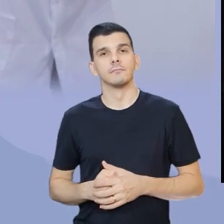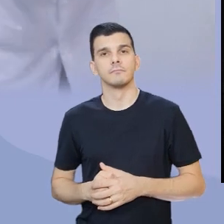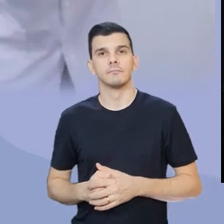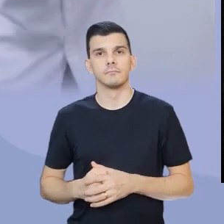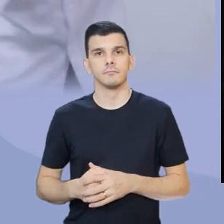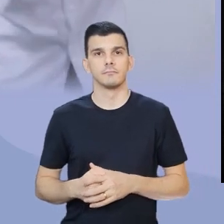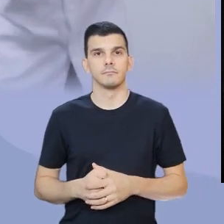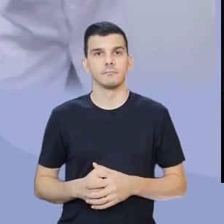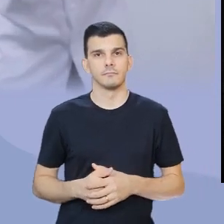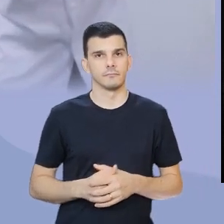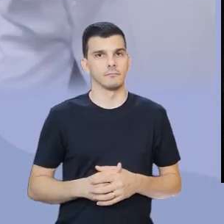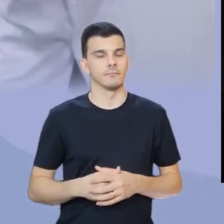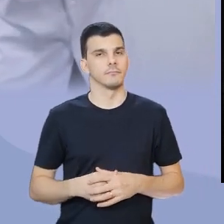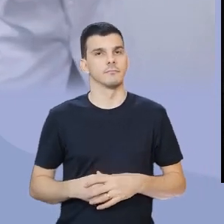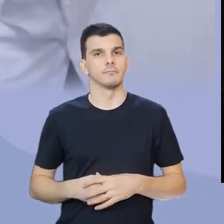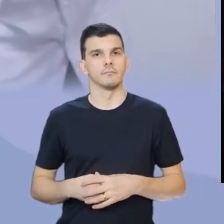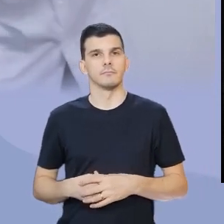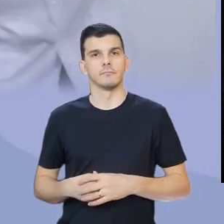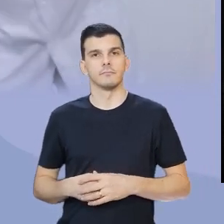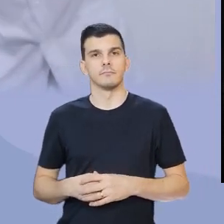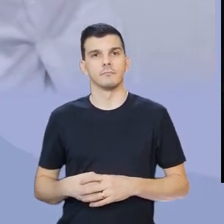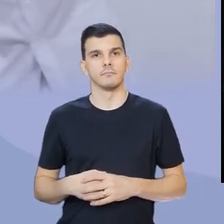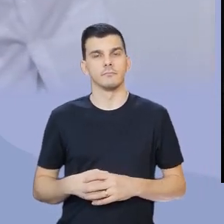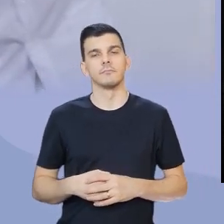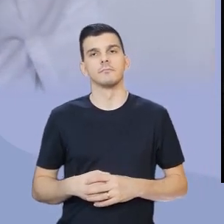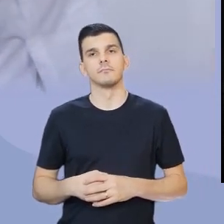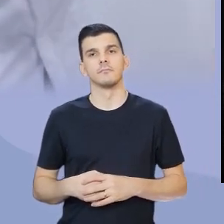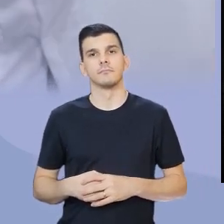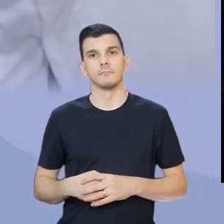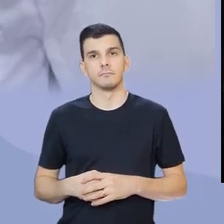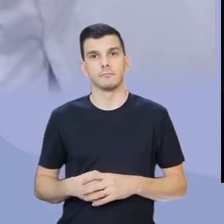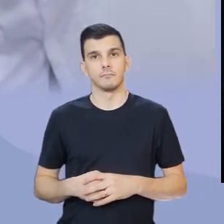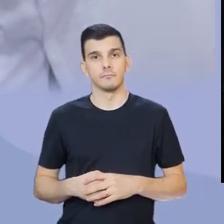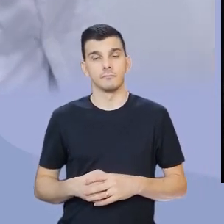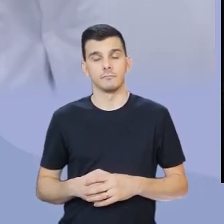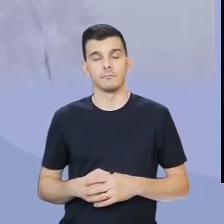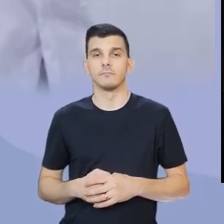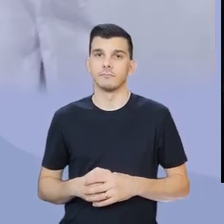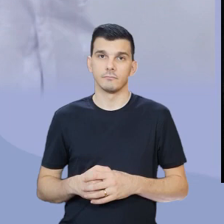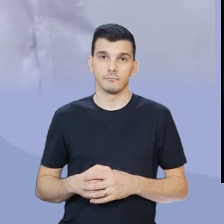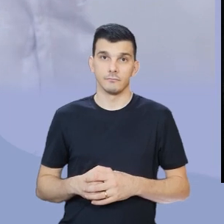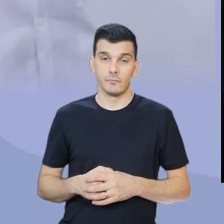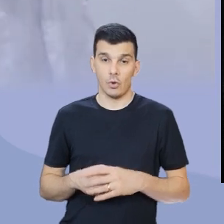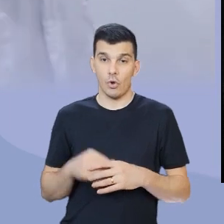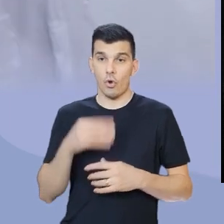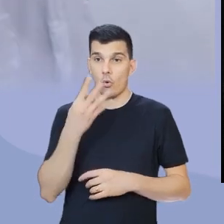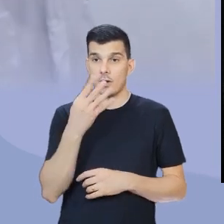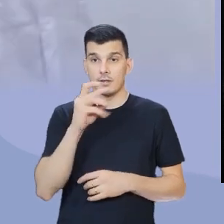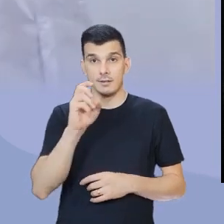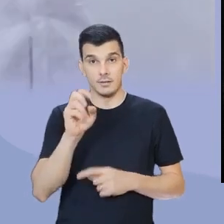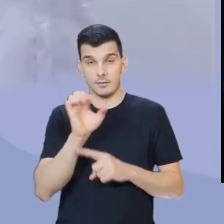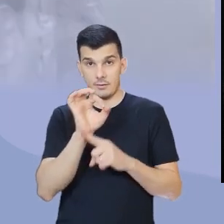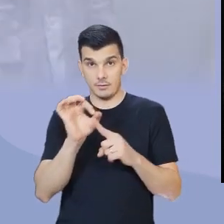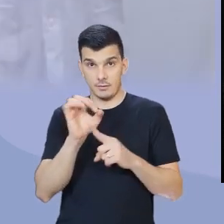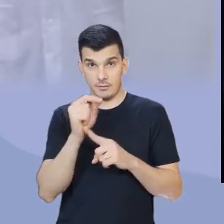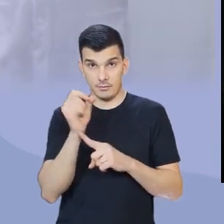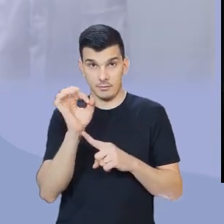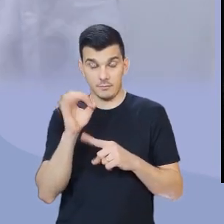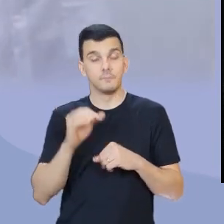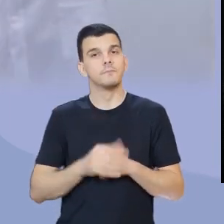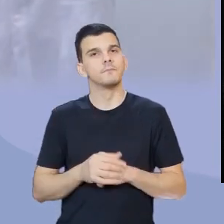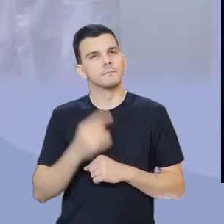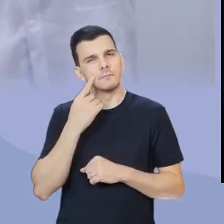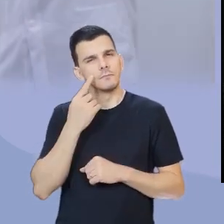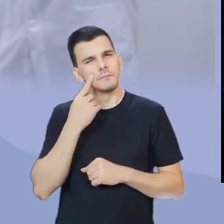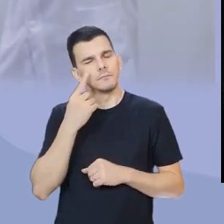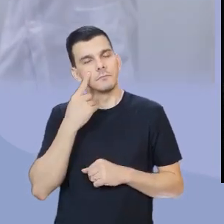de 3 sobre 3, 1 raiz de 3. Ó o 1 no 45 graus, é o do meio, do ângulo notável.